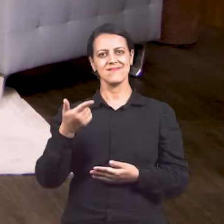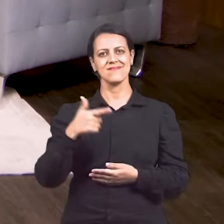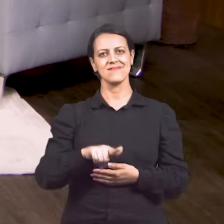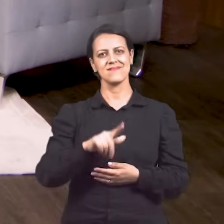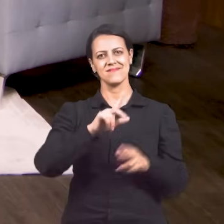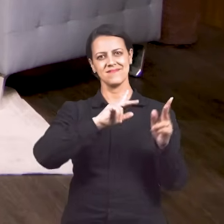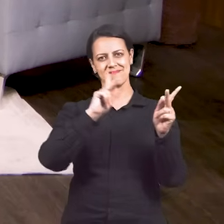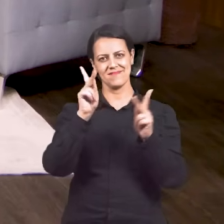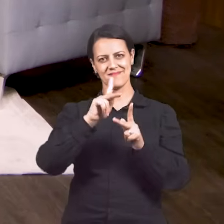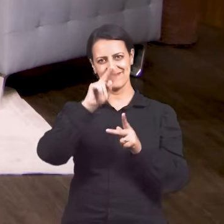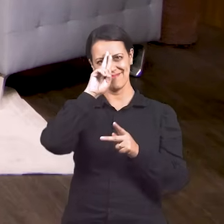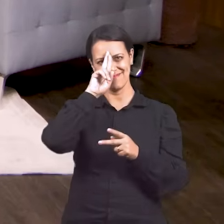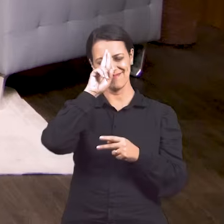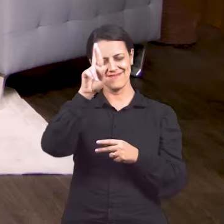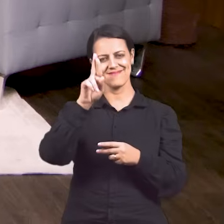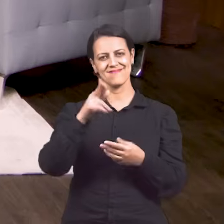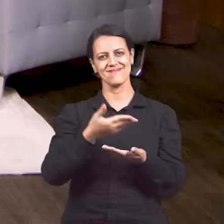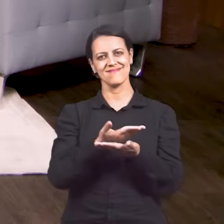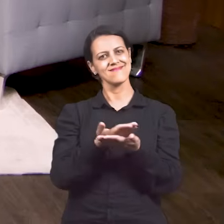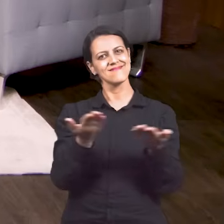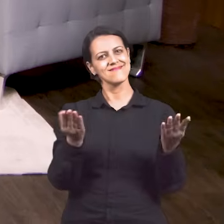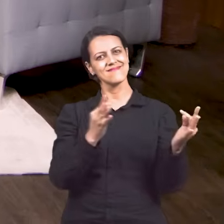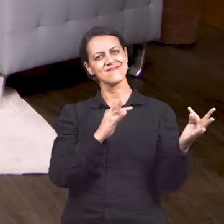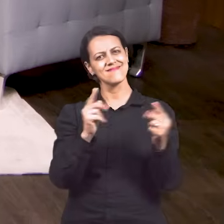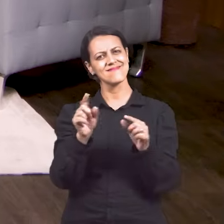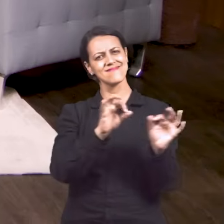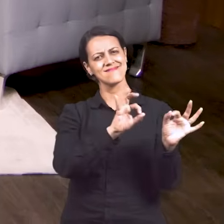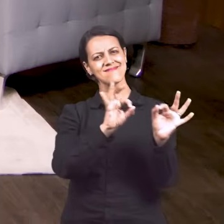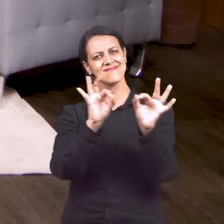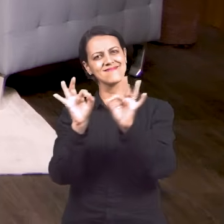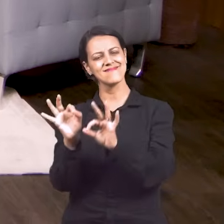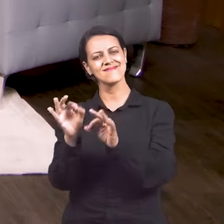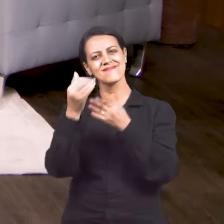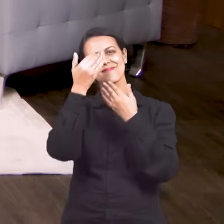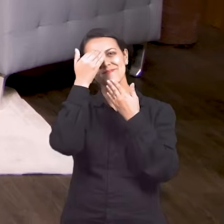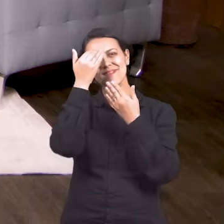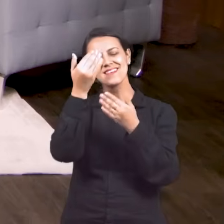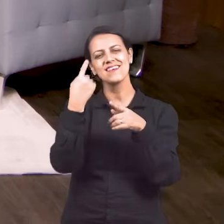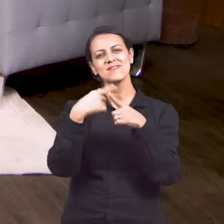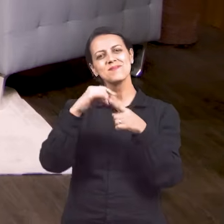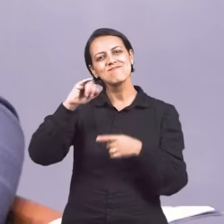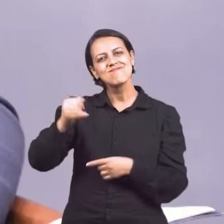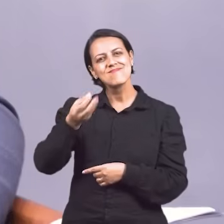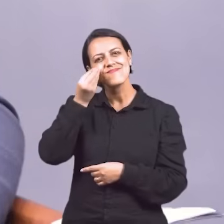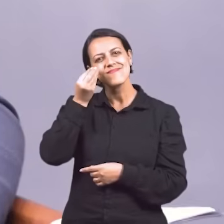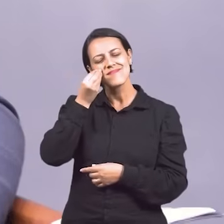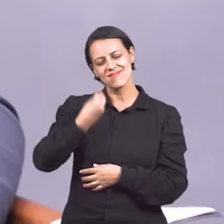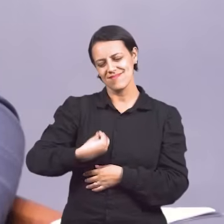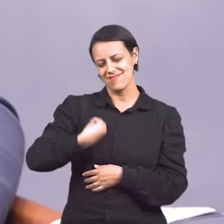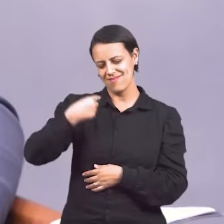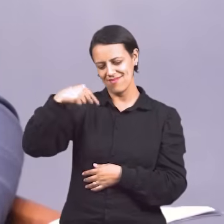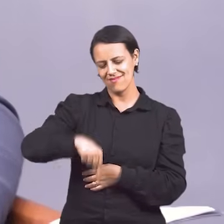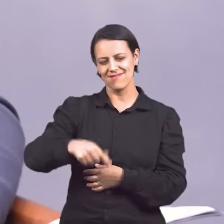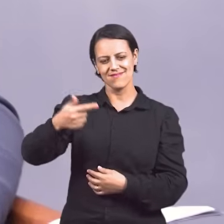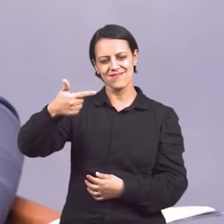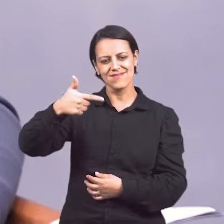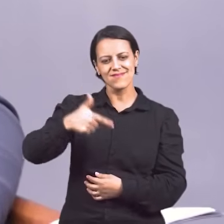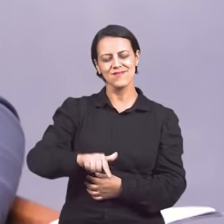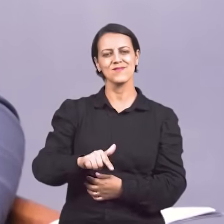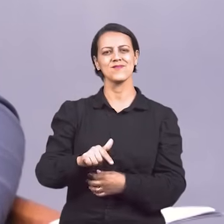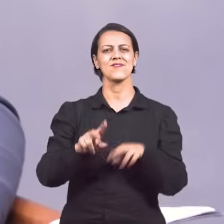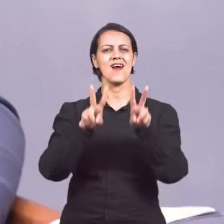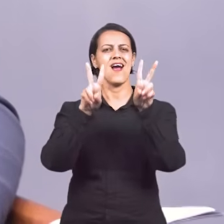vez. Pai do Senhor, pastor Abel, pai do seu companheiro, os irmãos que nos ouvem. Obrigado pela oportunidade de estar aqui mais uma